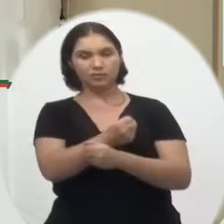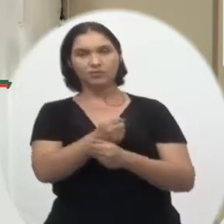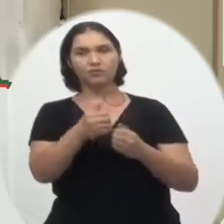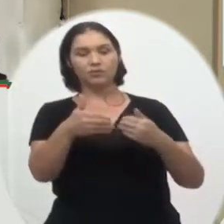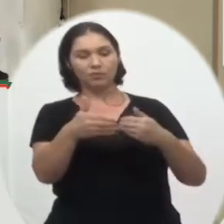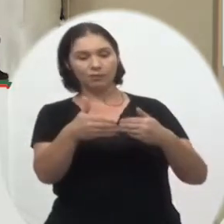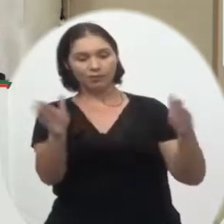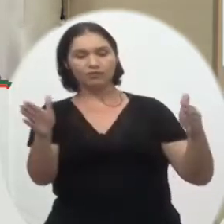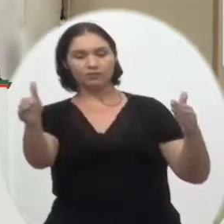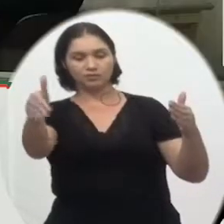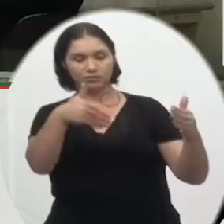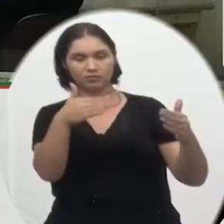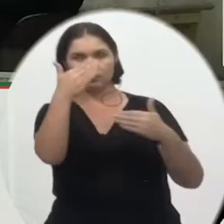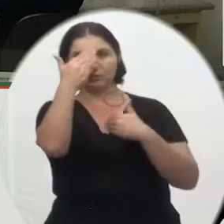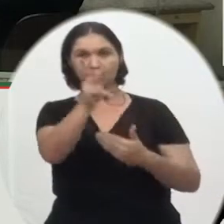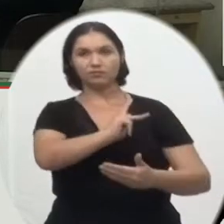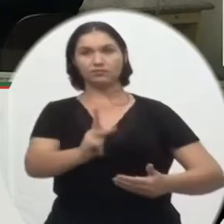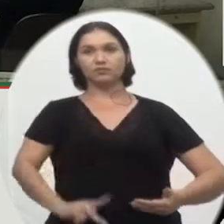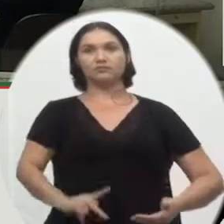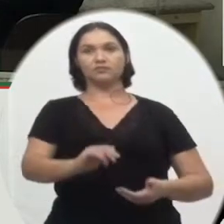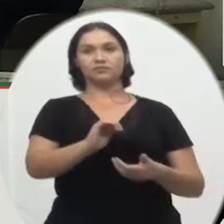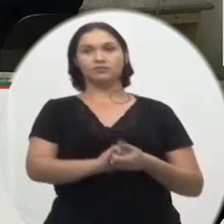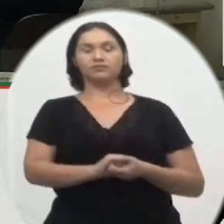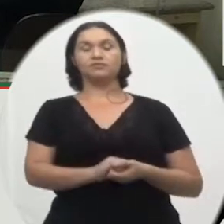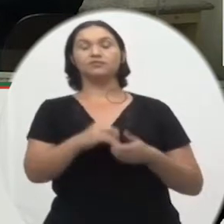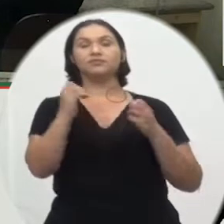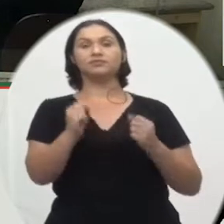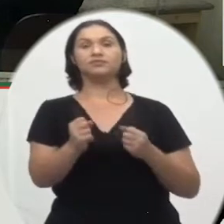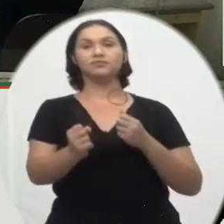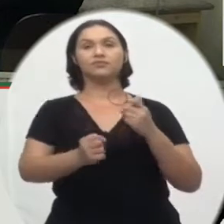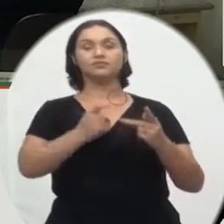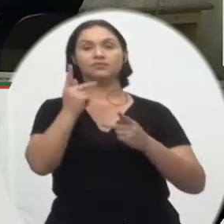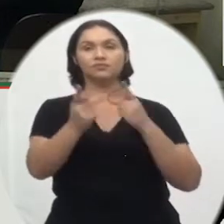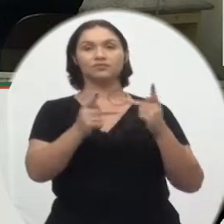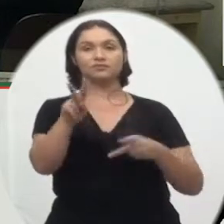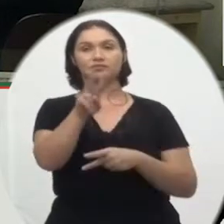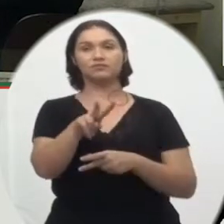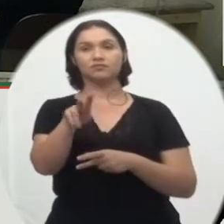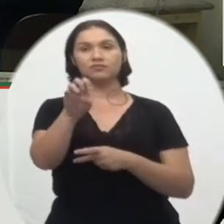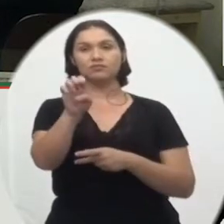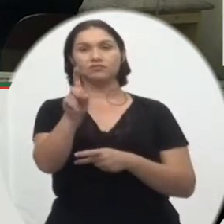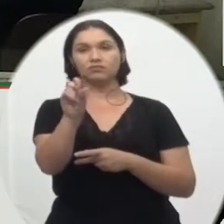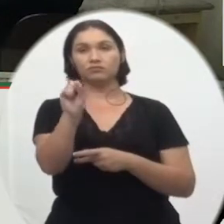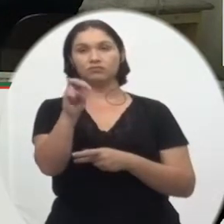abertas. Obrigado, senhor presidente. Questão de ordem, senhor presidente. Questão de ordem, cedido, vereador Edson